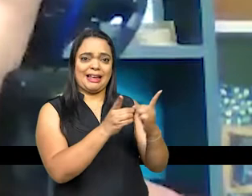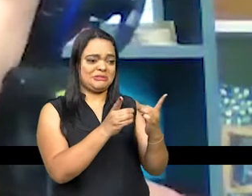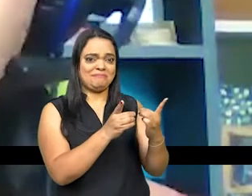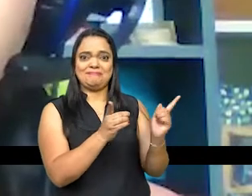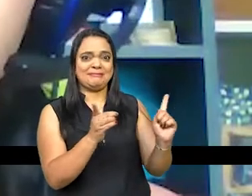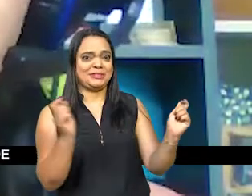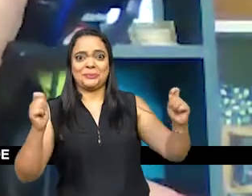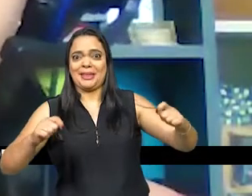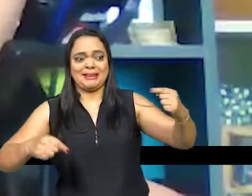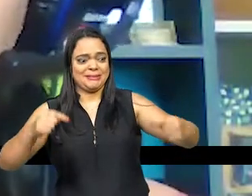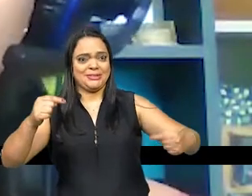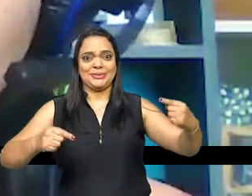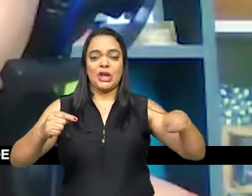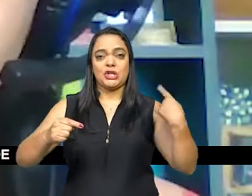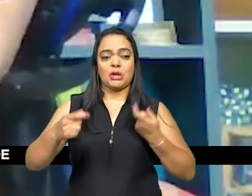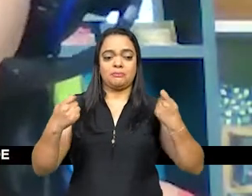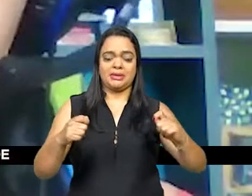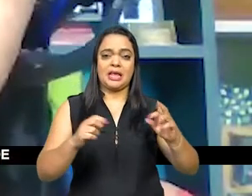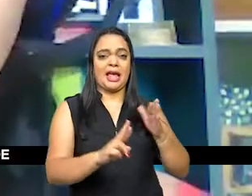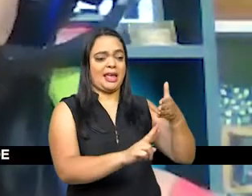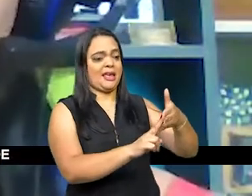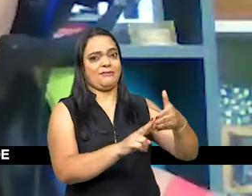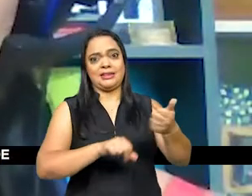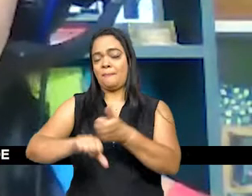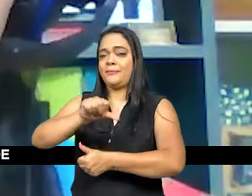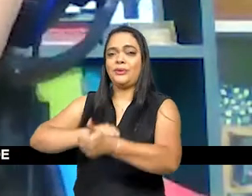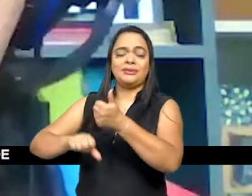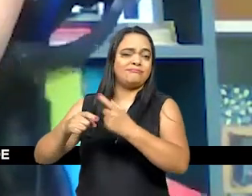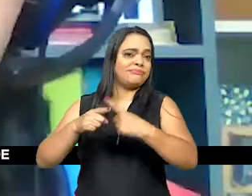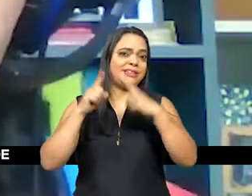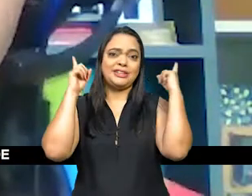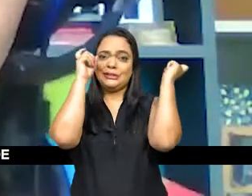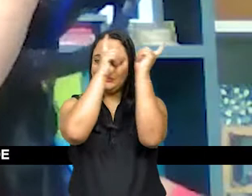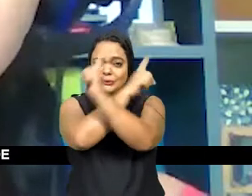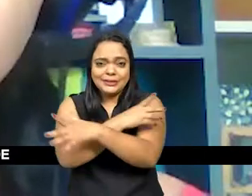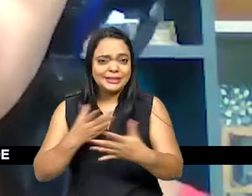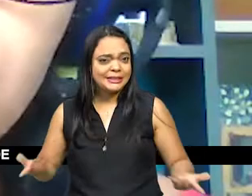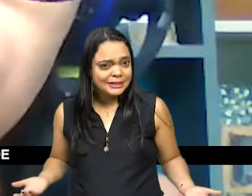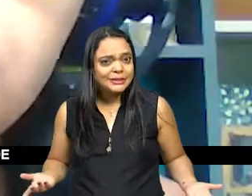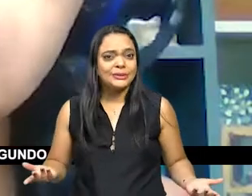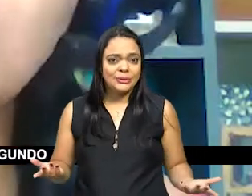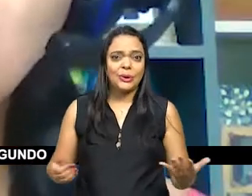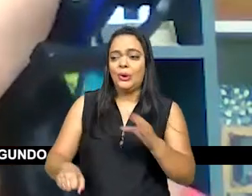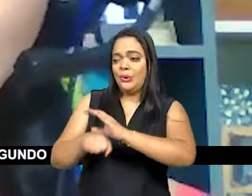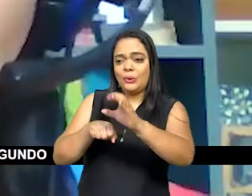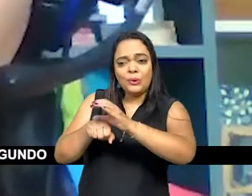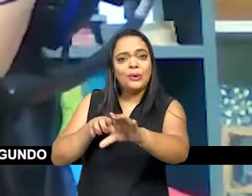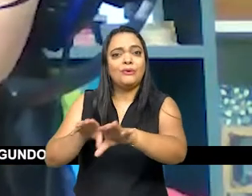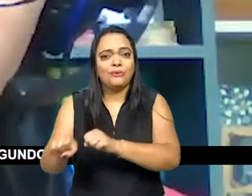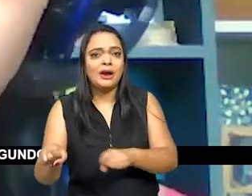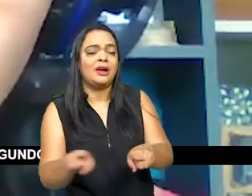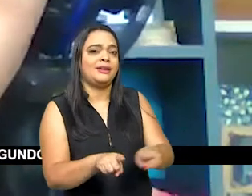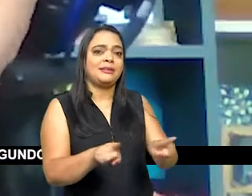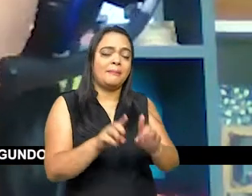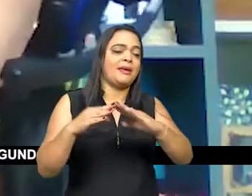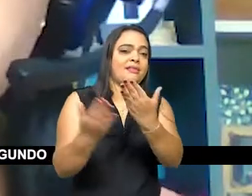discussão, né? Então, assim, a gente precisa mudar o referencial, senão é muito difícil esse diálogo, tanto no curso de formação como no